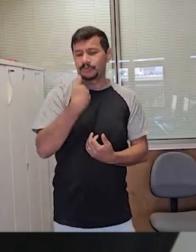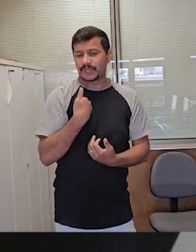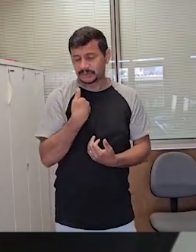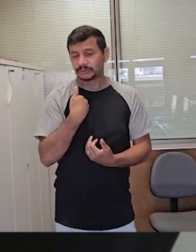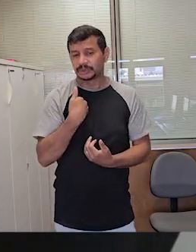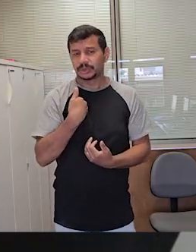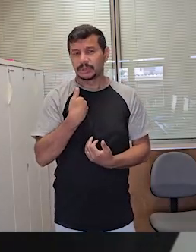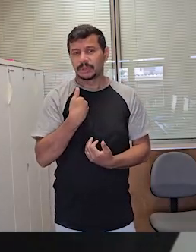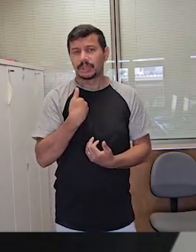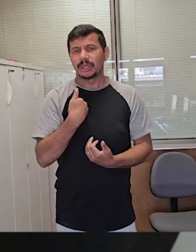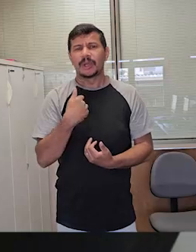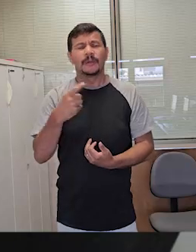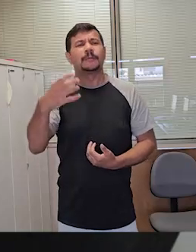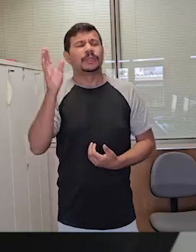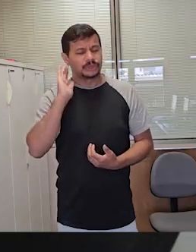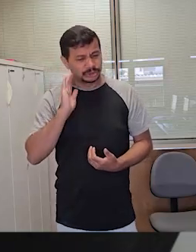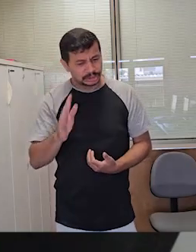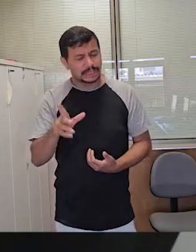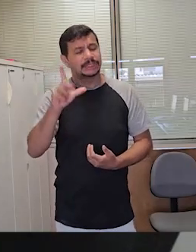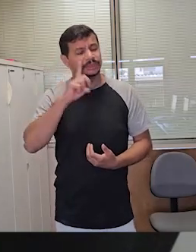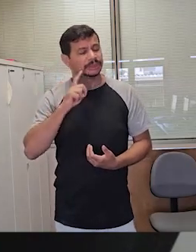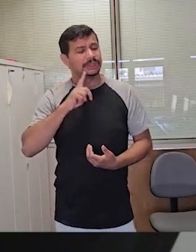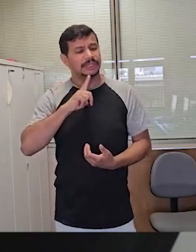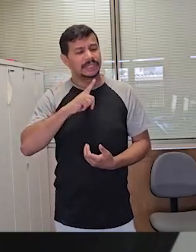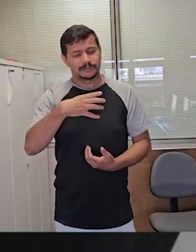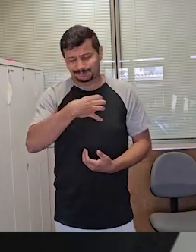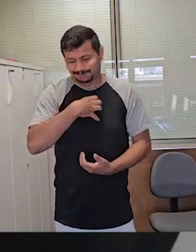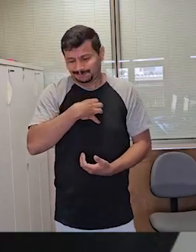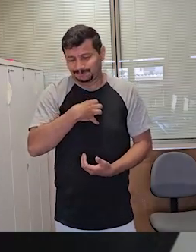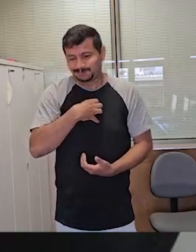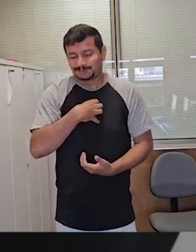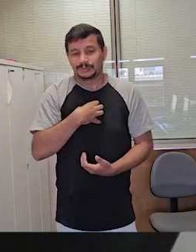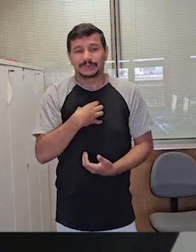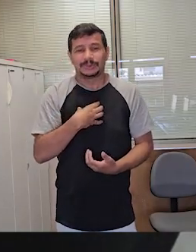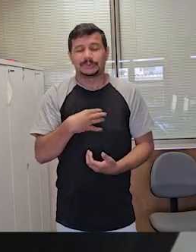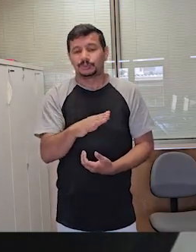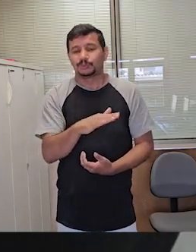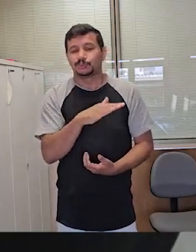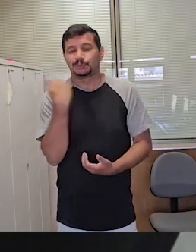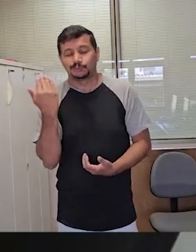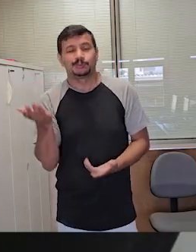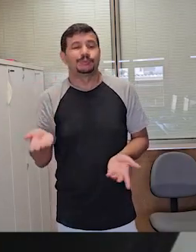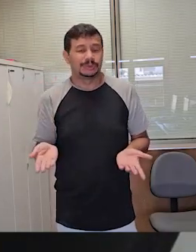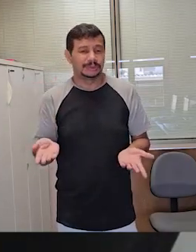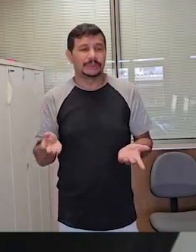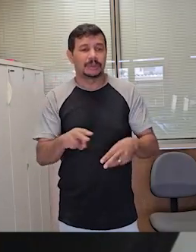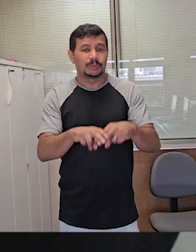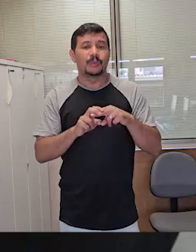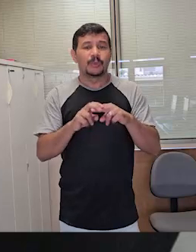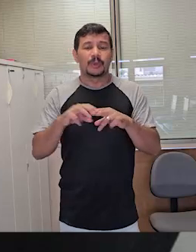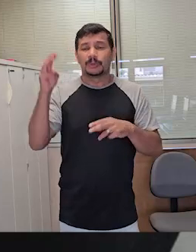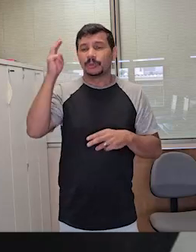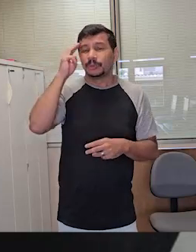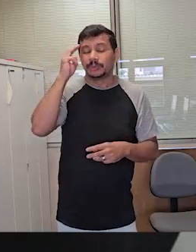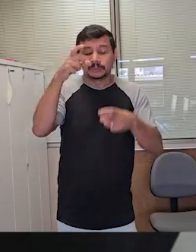todas as letras que ela quer tentar o suicídio. por uma questão de saúde mental afetada dentro do ambiente de